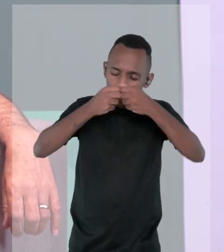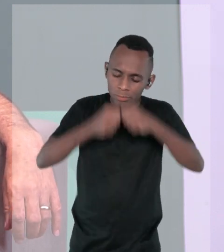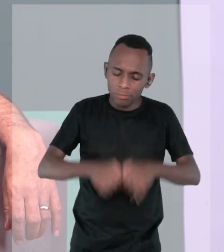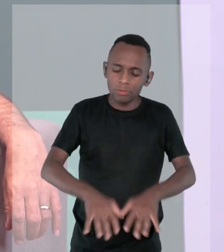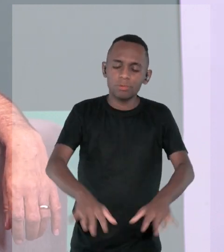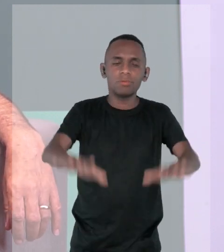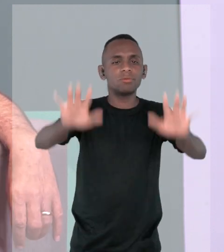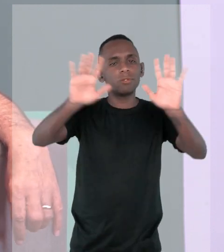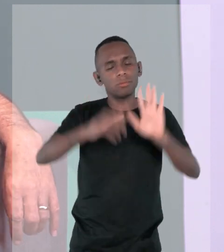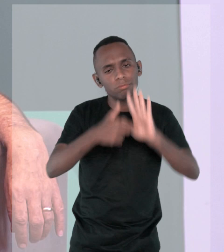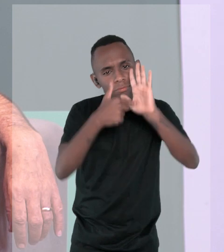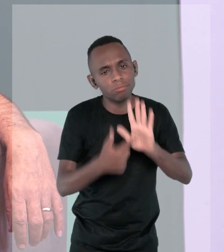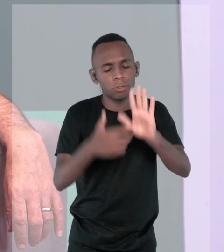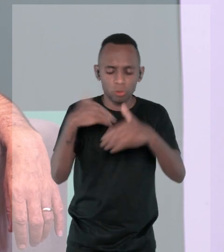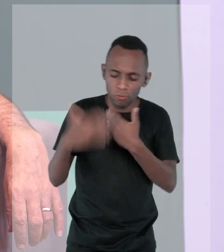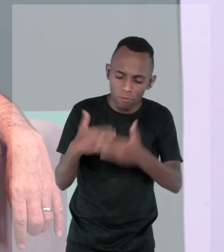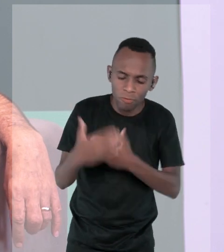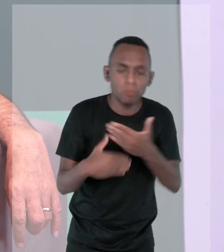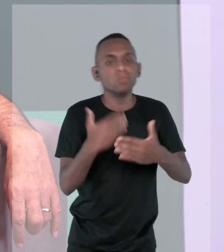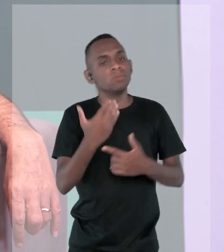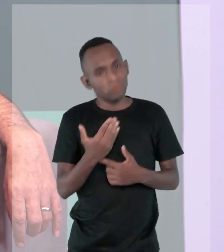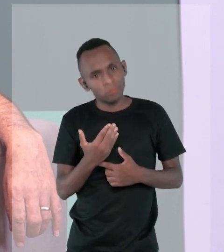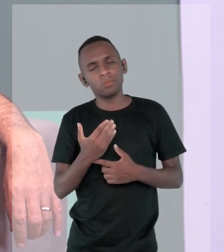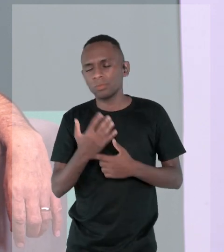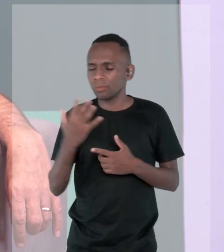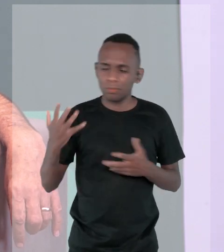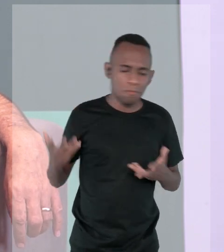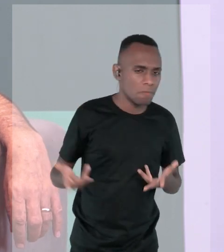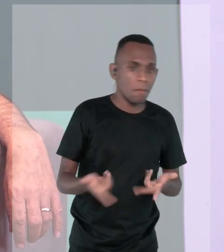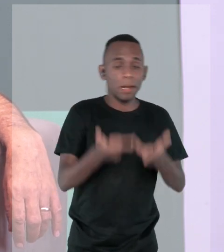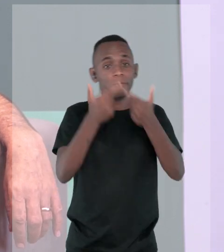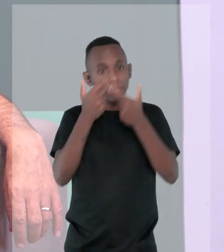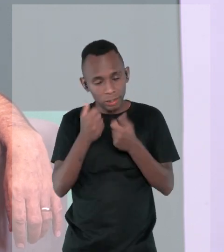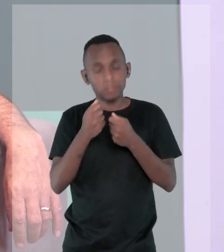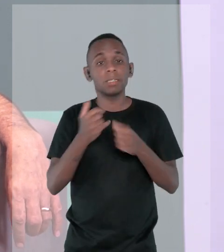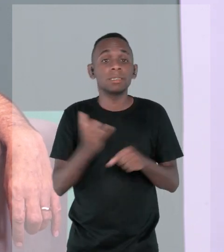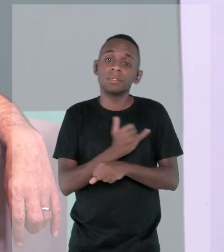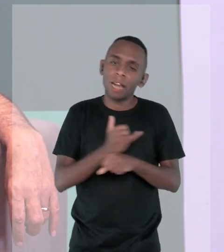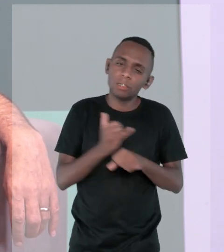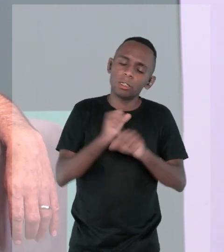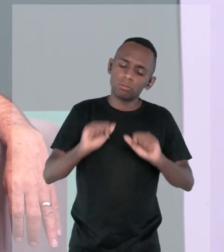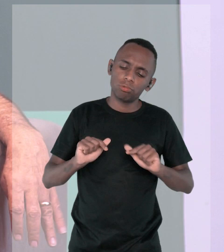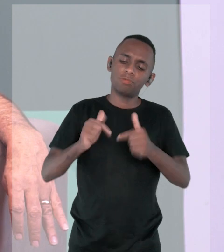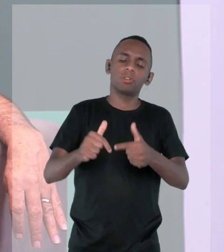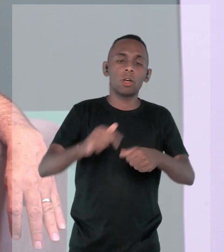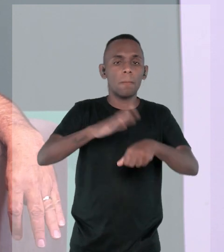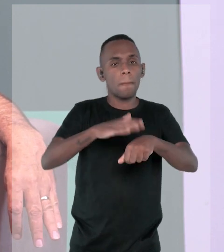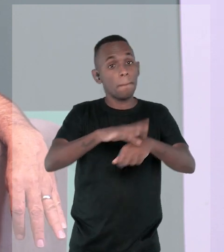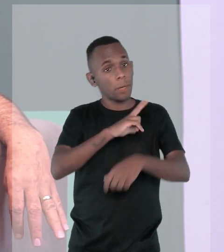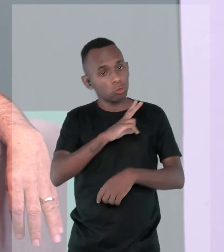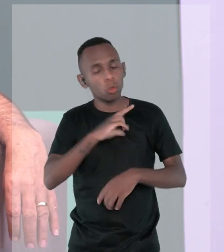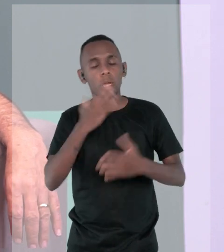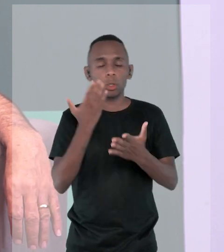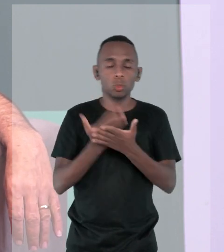desabrochou, se desenvolveu de uma forma magnífica, através de muito esforço pessoal, de formação,